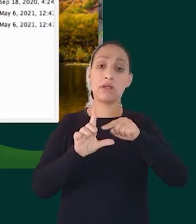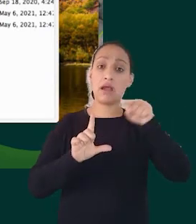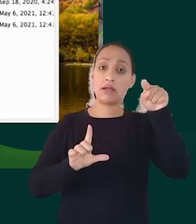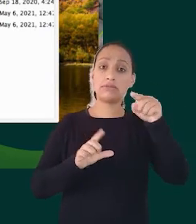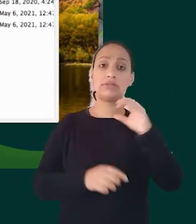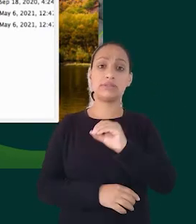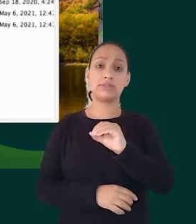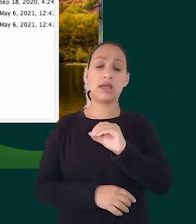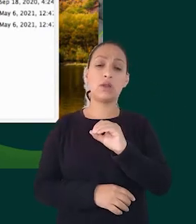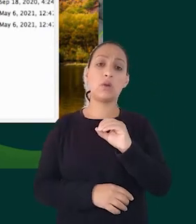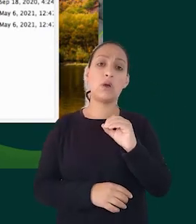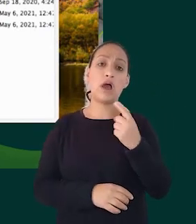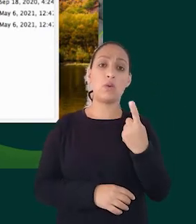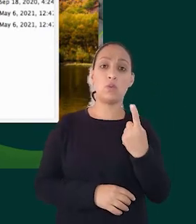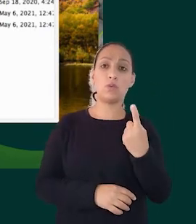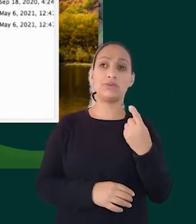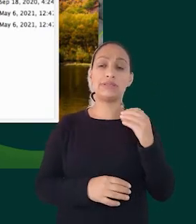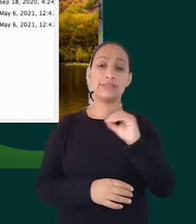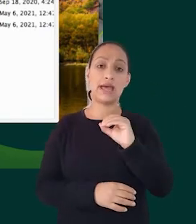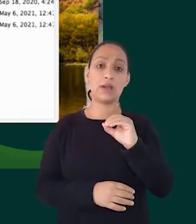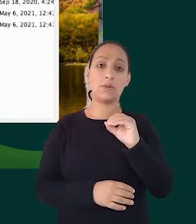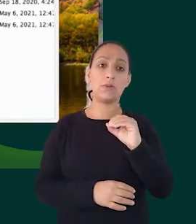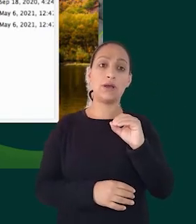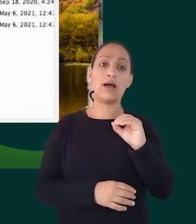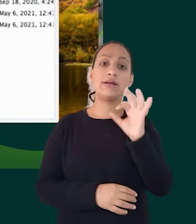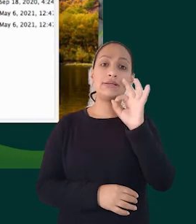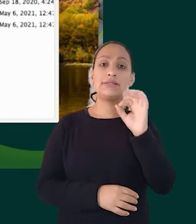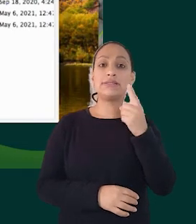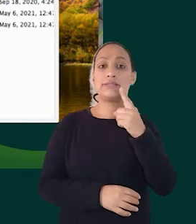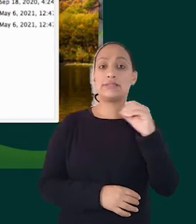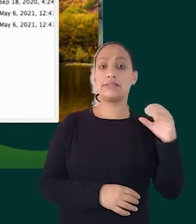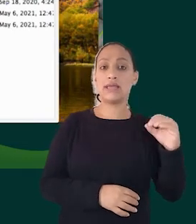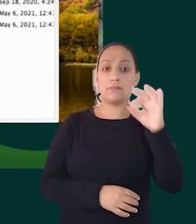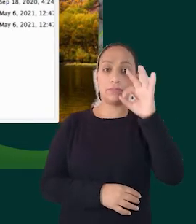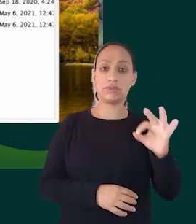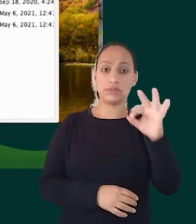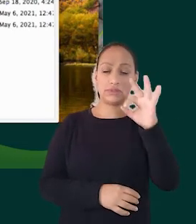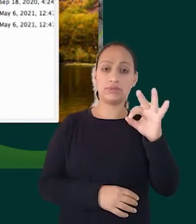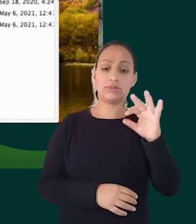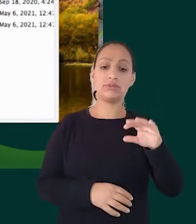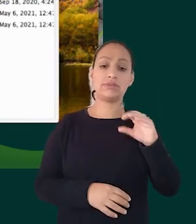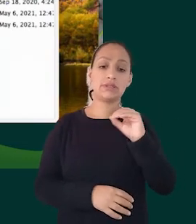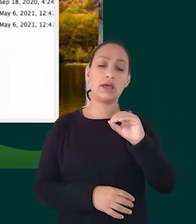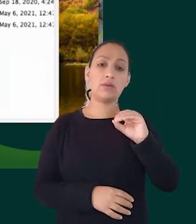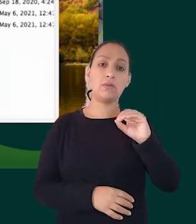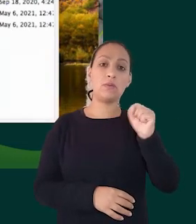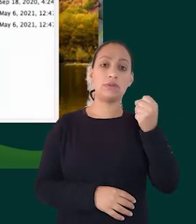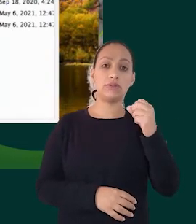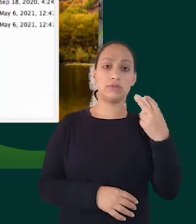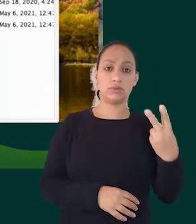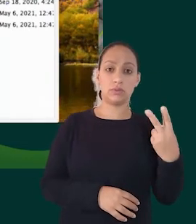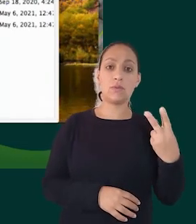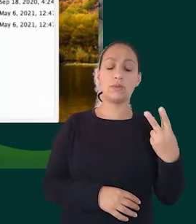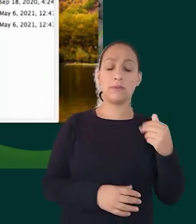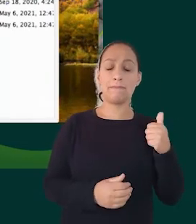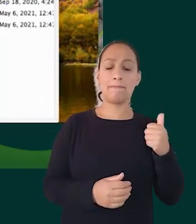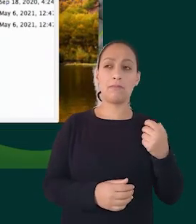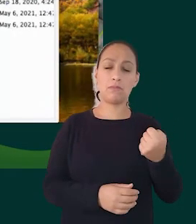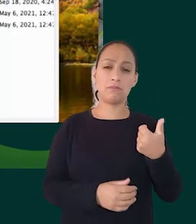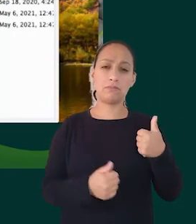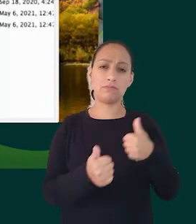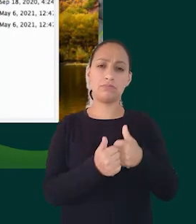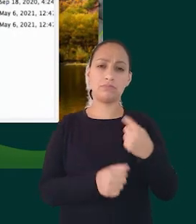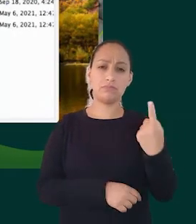0 a 100%, e quanto mais próximo, então, de 1, 0,82 está relativamente próximo de 1, melhor